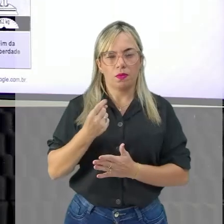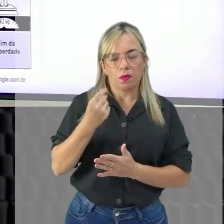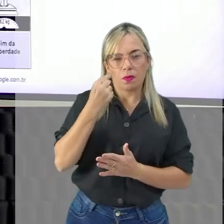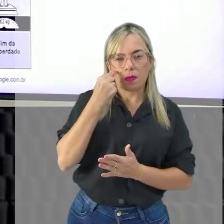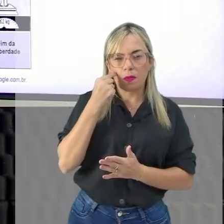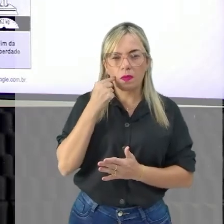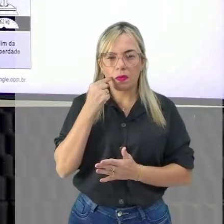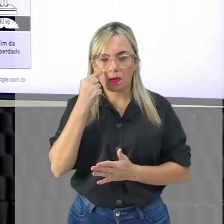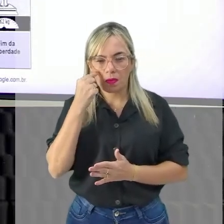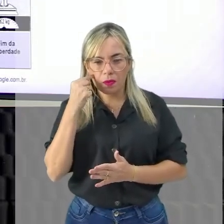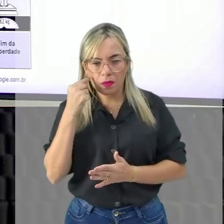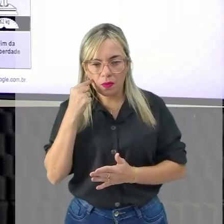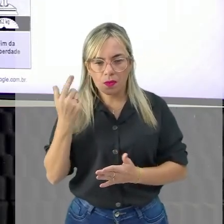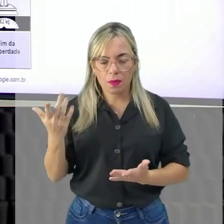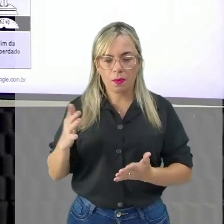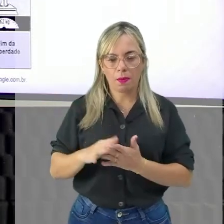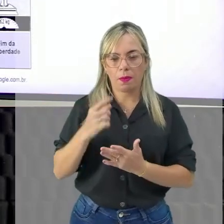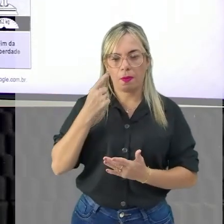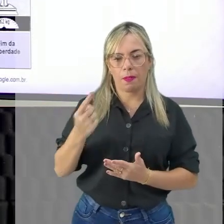aí é a puberdade mesmo